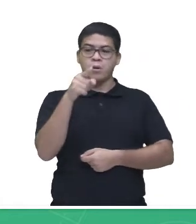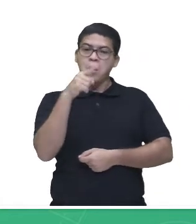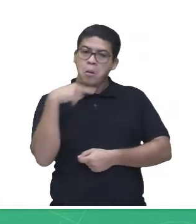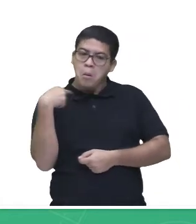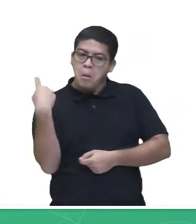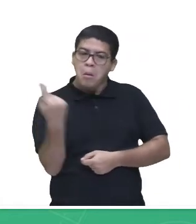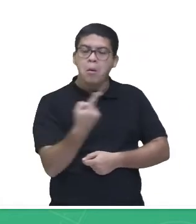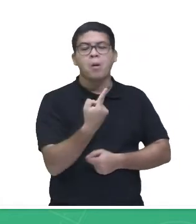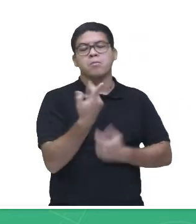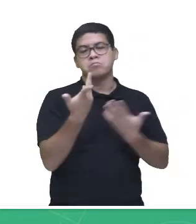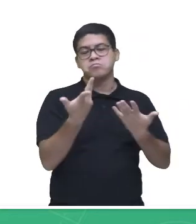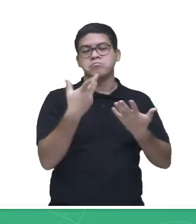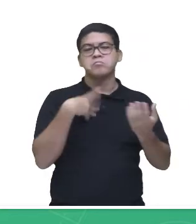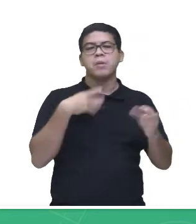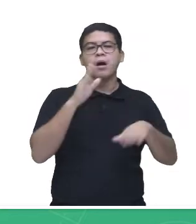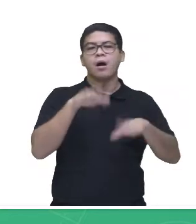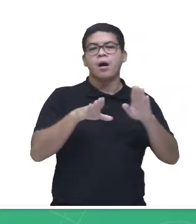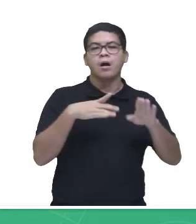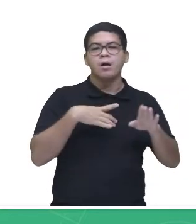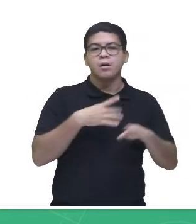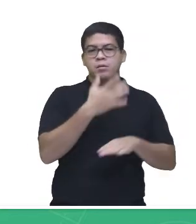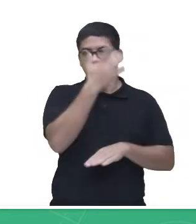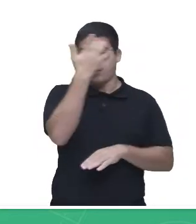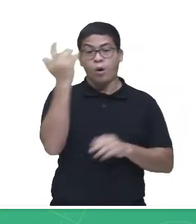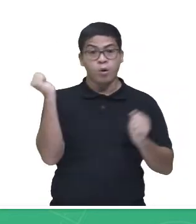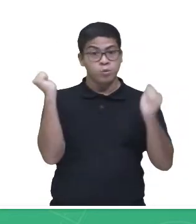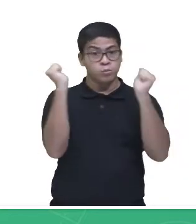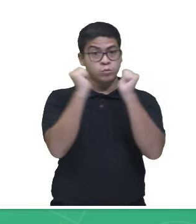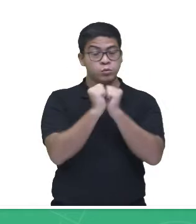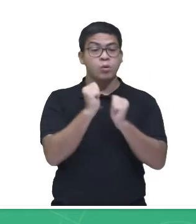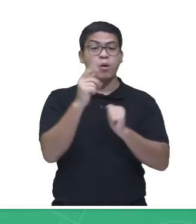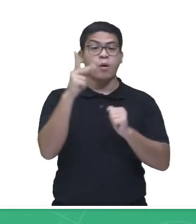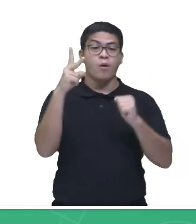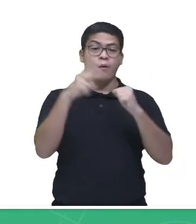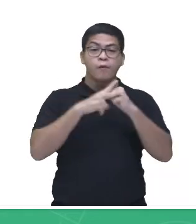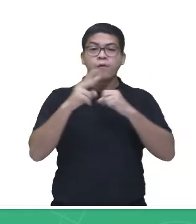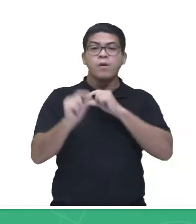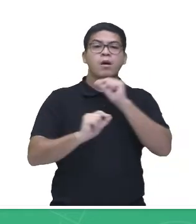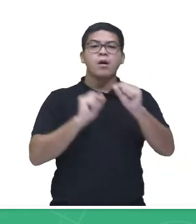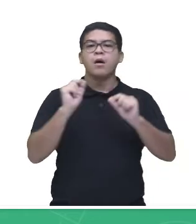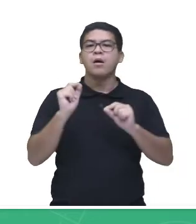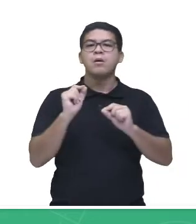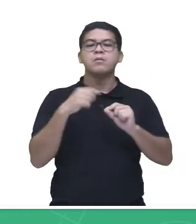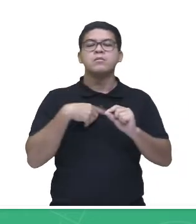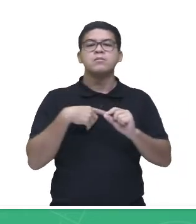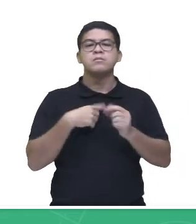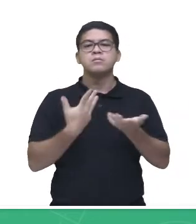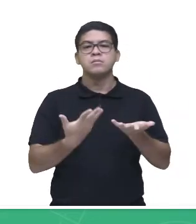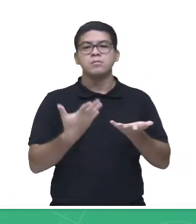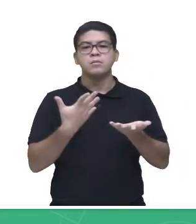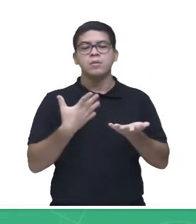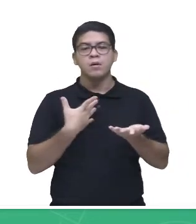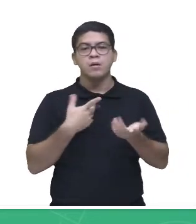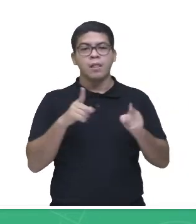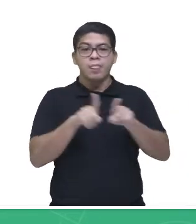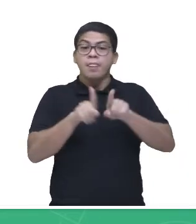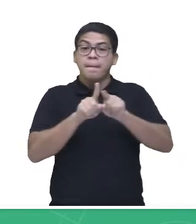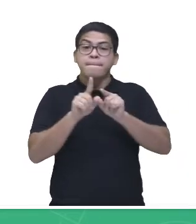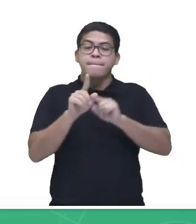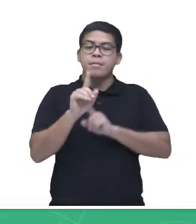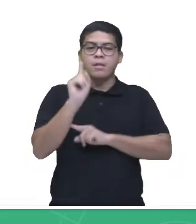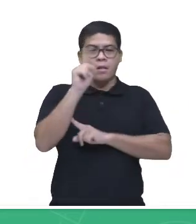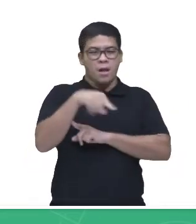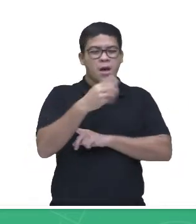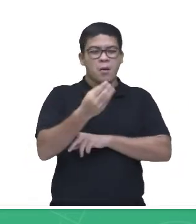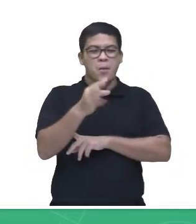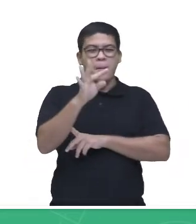presente, junto com o verbo irregular, só que no particípio. Tá